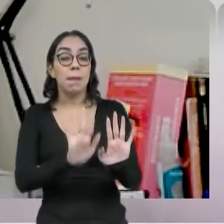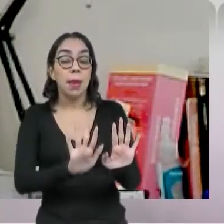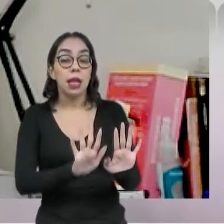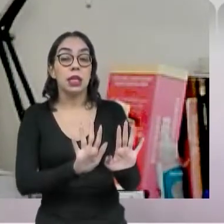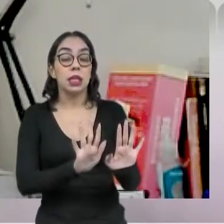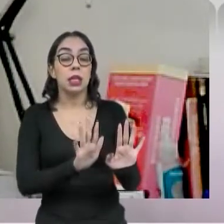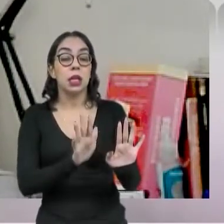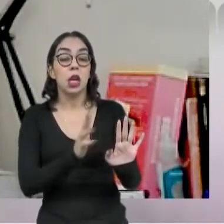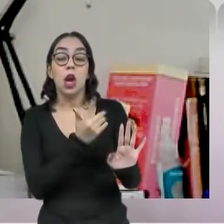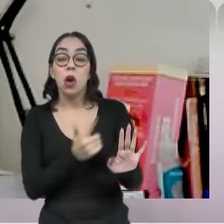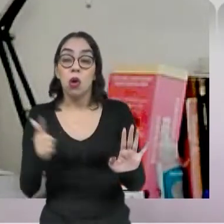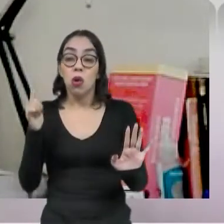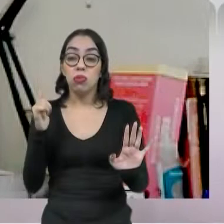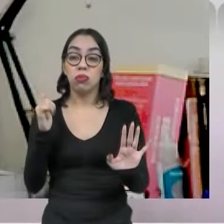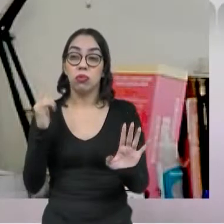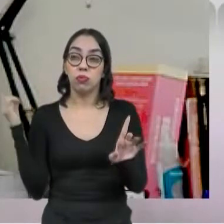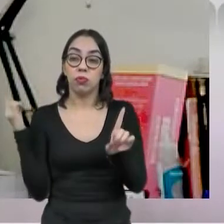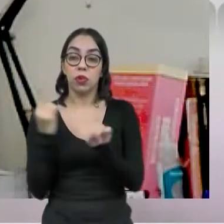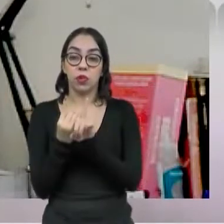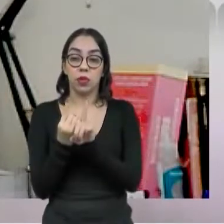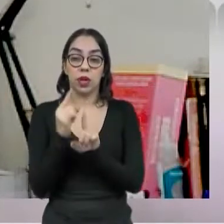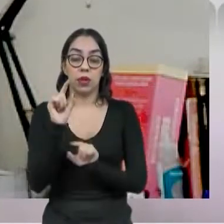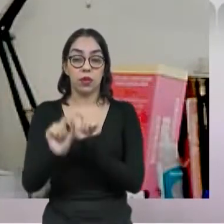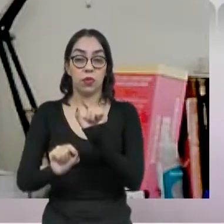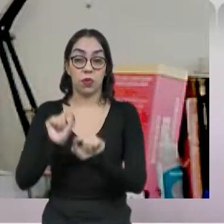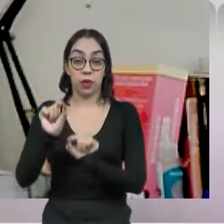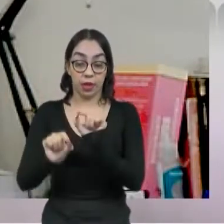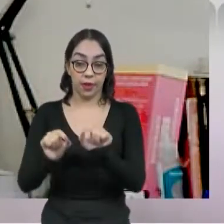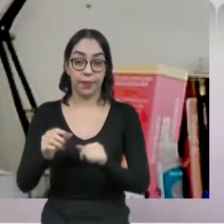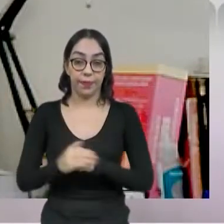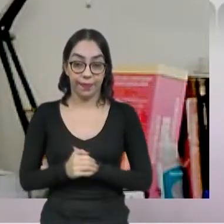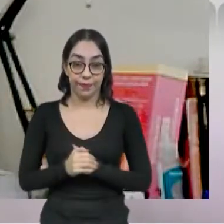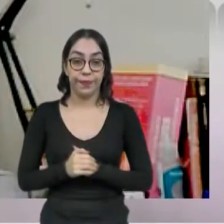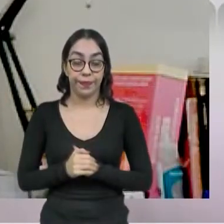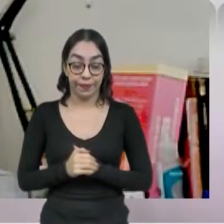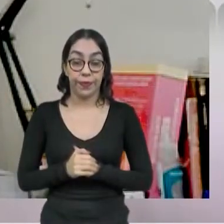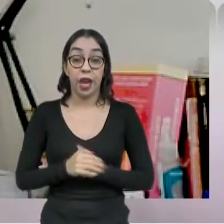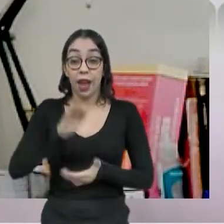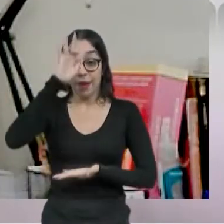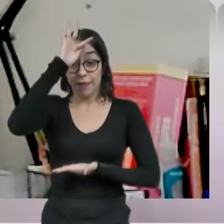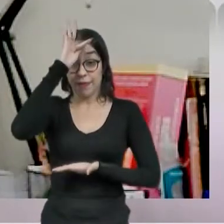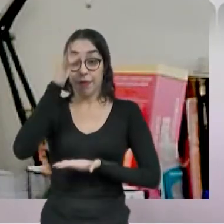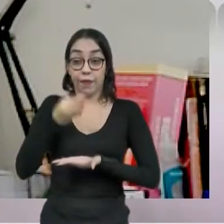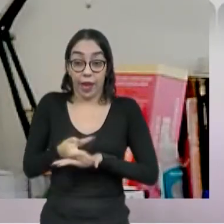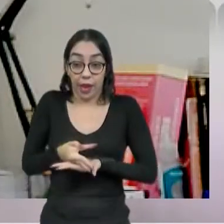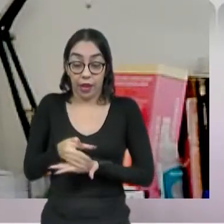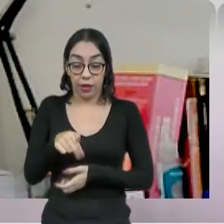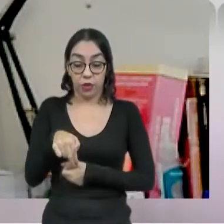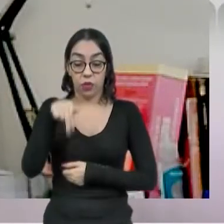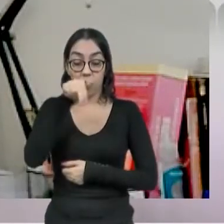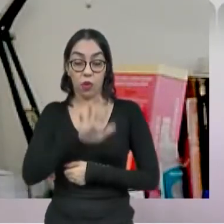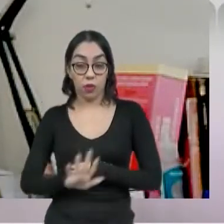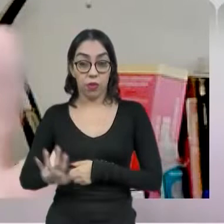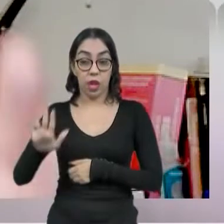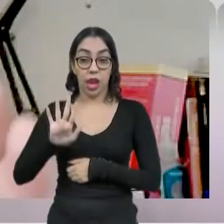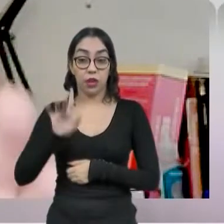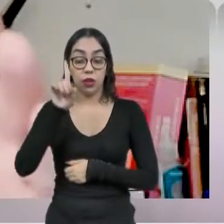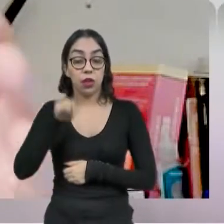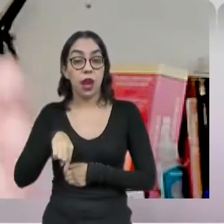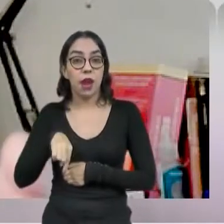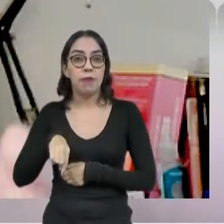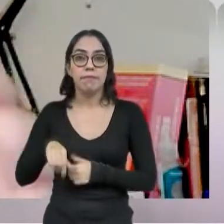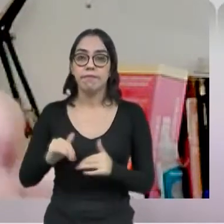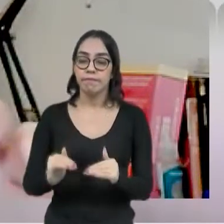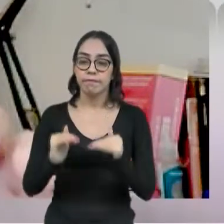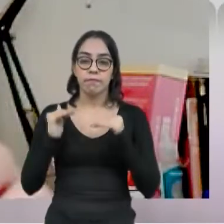deparei com um outro fenômeno, que é a visceralidade da fé sertaneja. É uma fé que não se